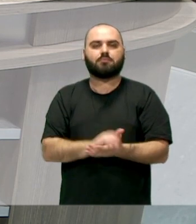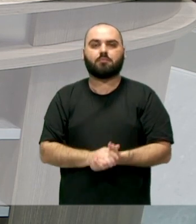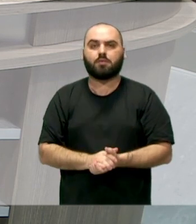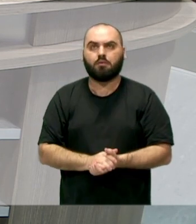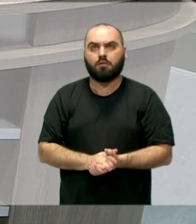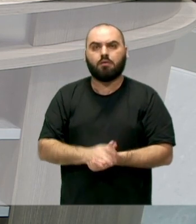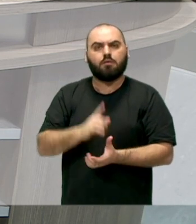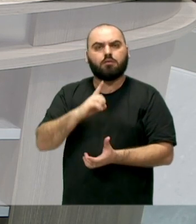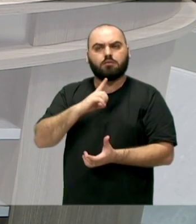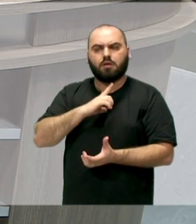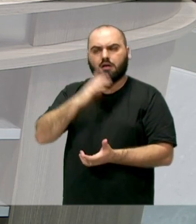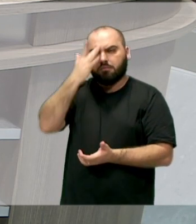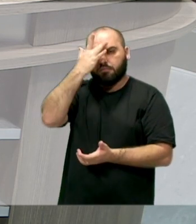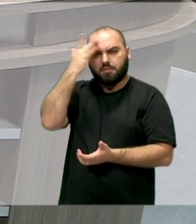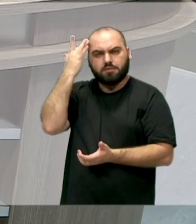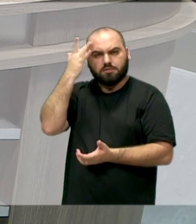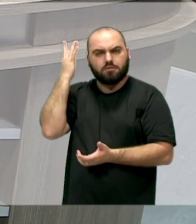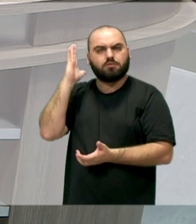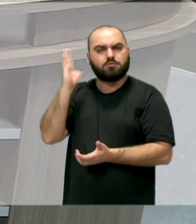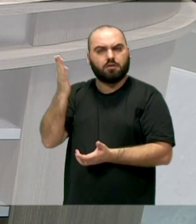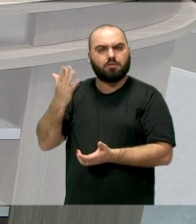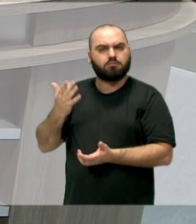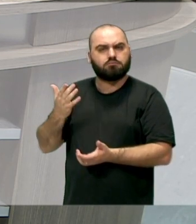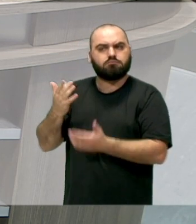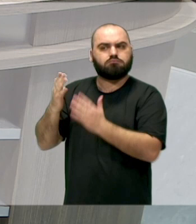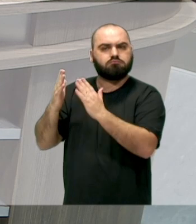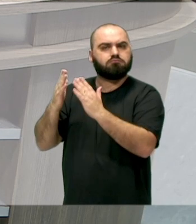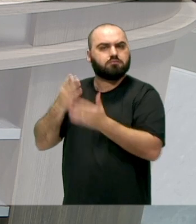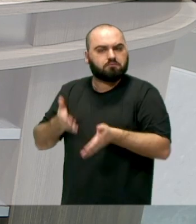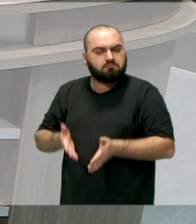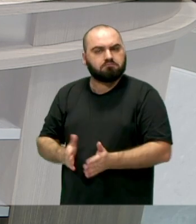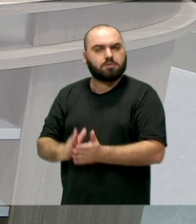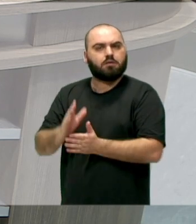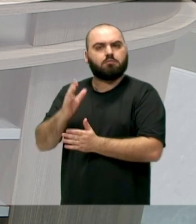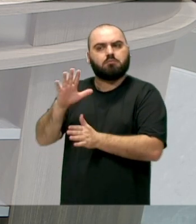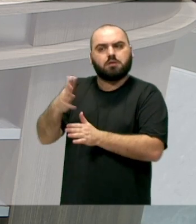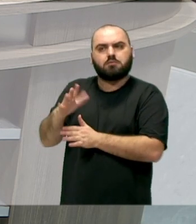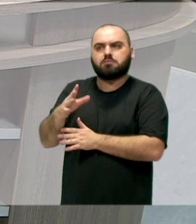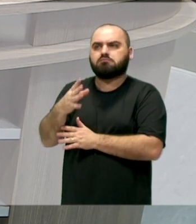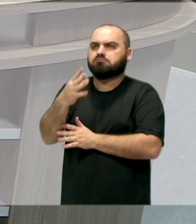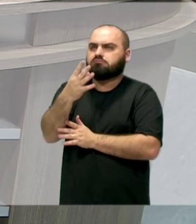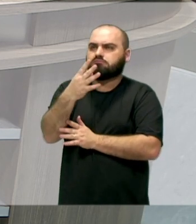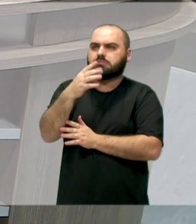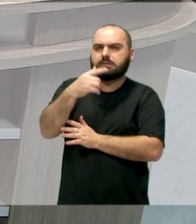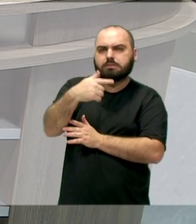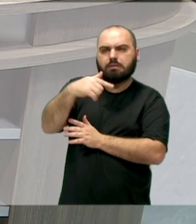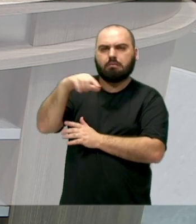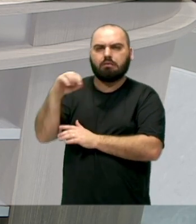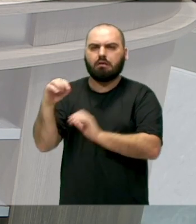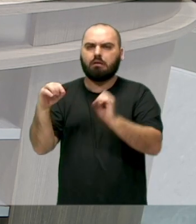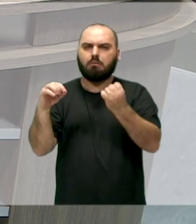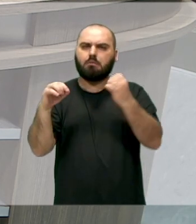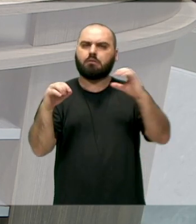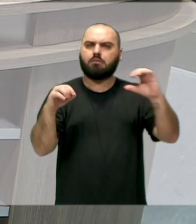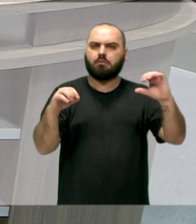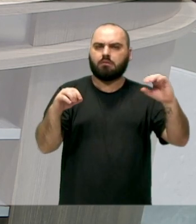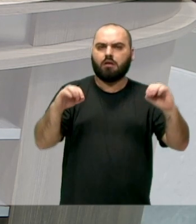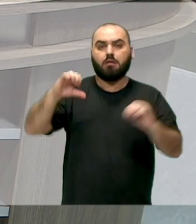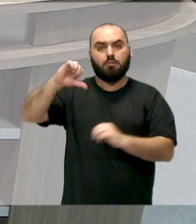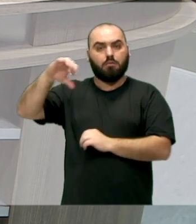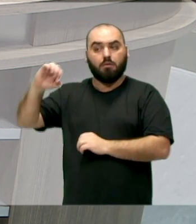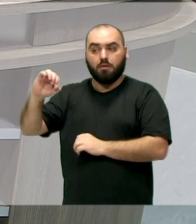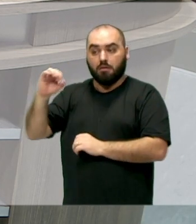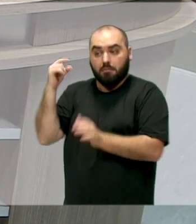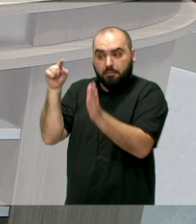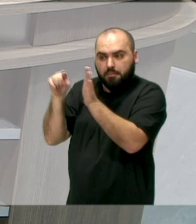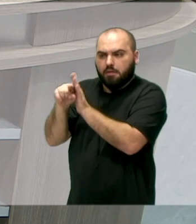viveu a década de 70 e 80 ali, que tu comentas em Quarta Redenção e não sabe o que foi a banda Quarta Redenção,